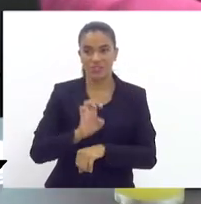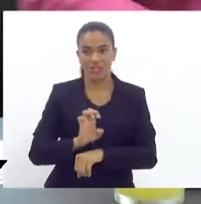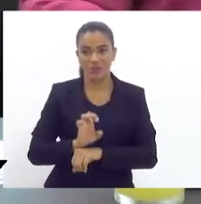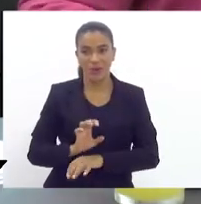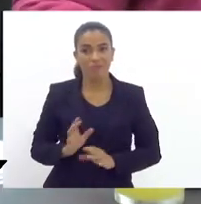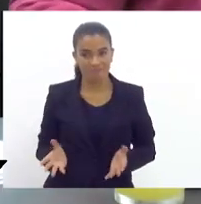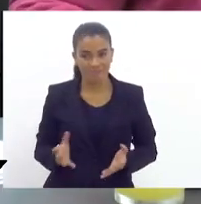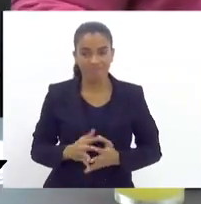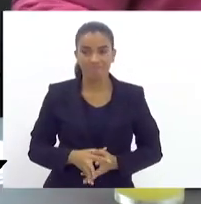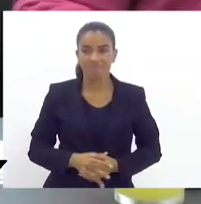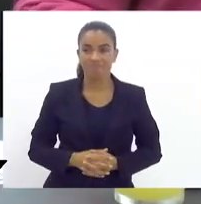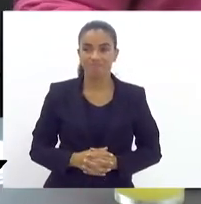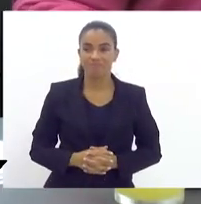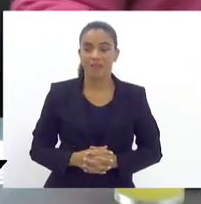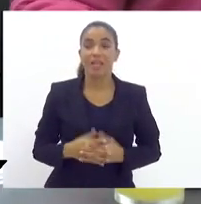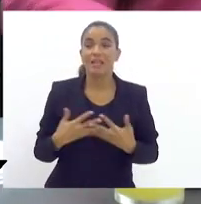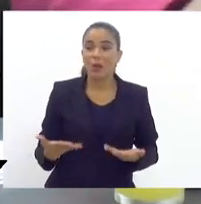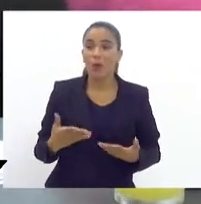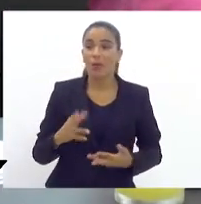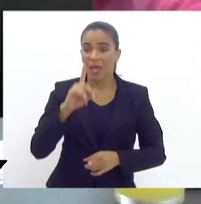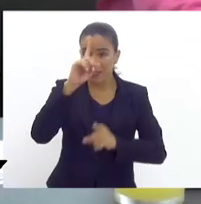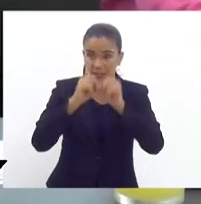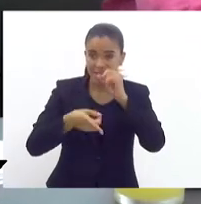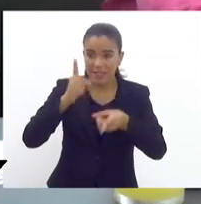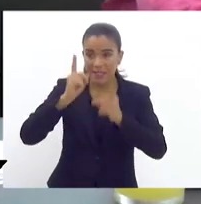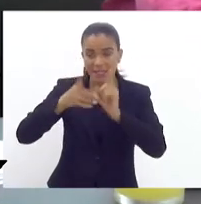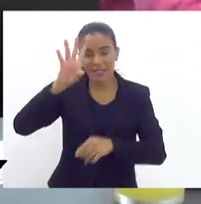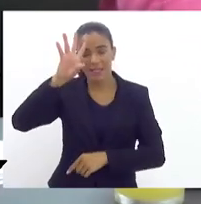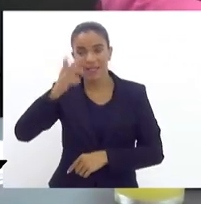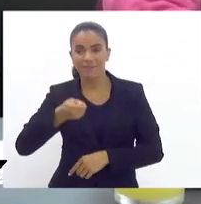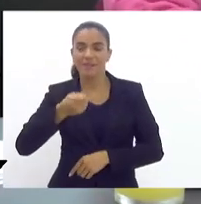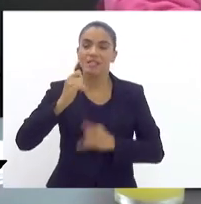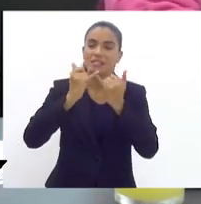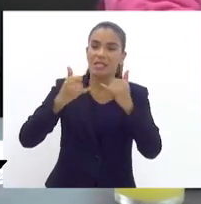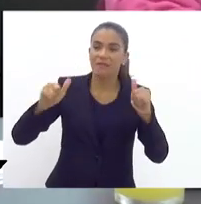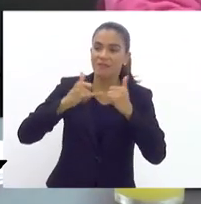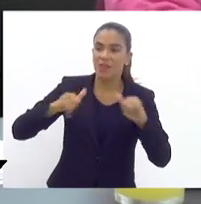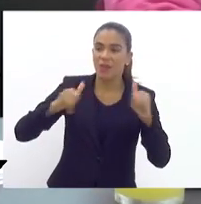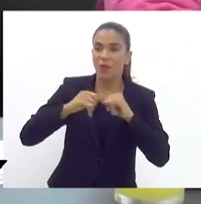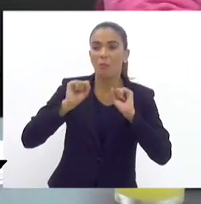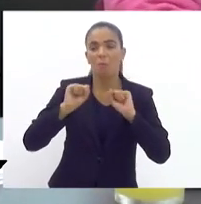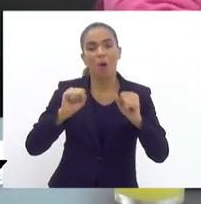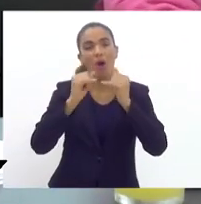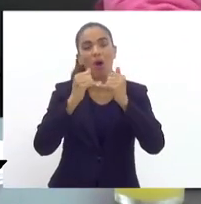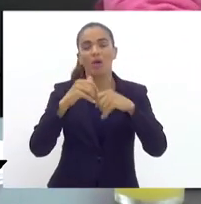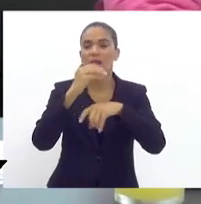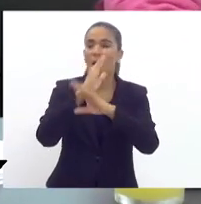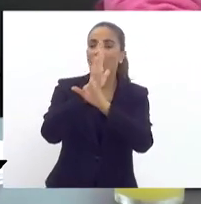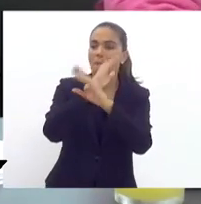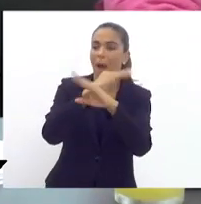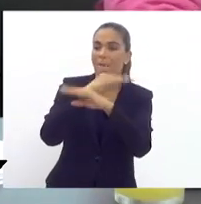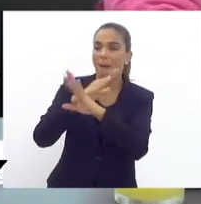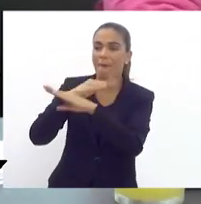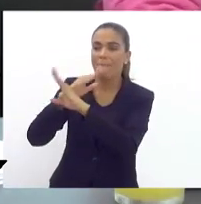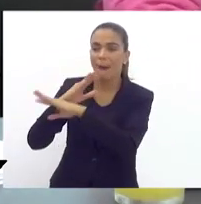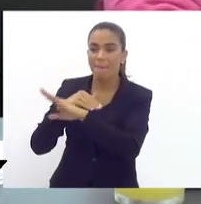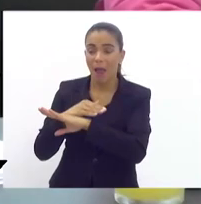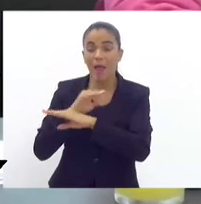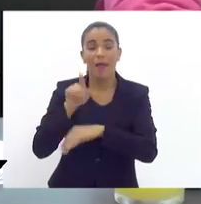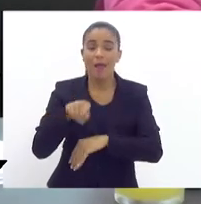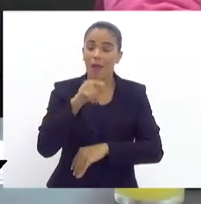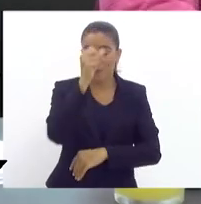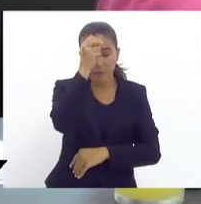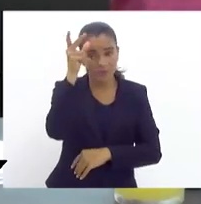estadual, né? Então, quem tem que definir se fios e cabos podem ficar pendurados ou não na posteação é